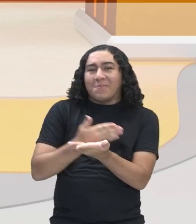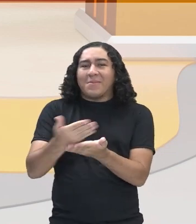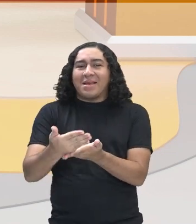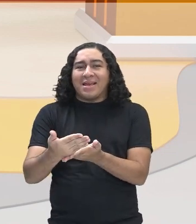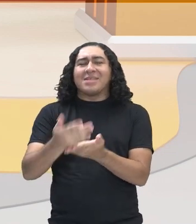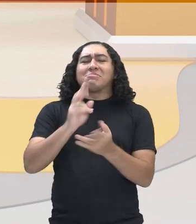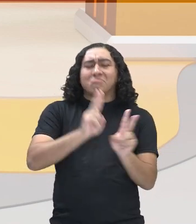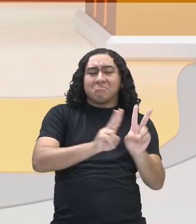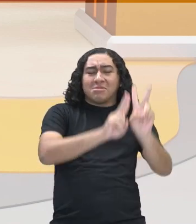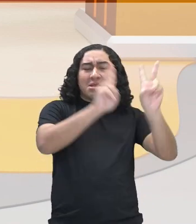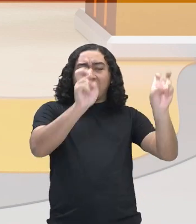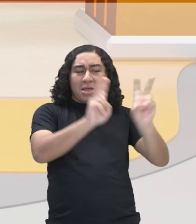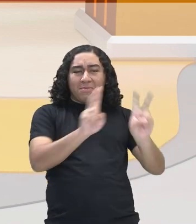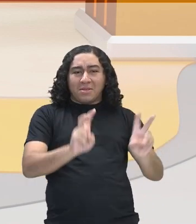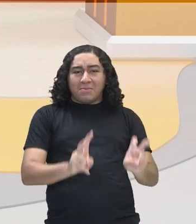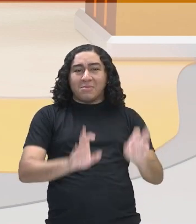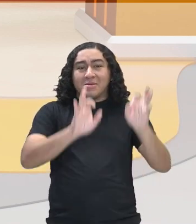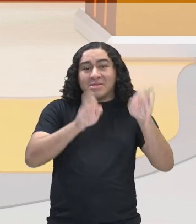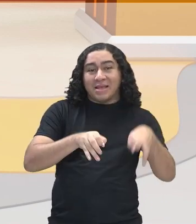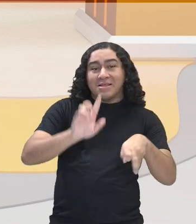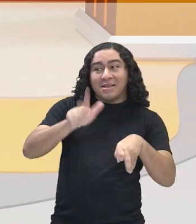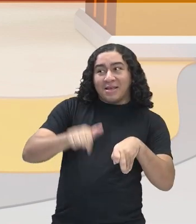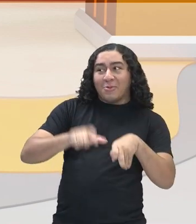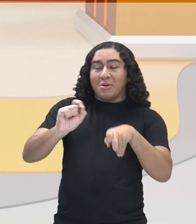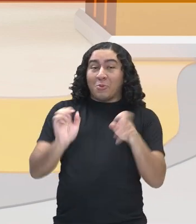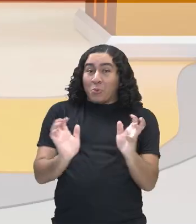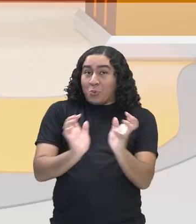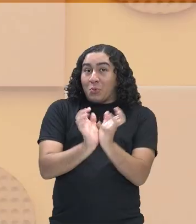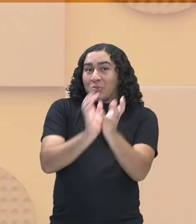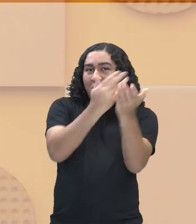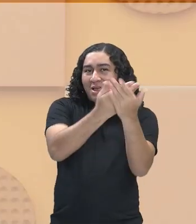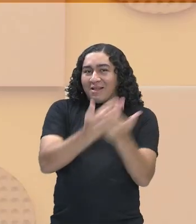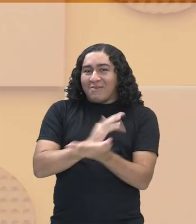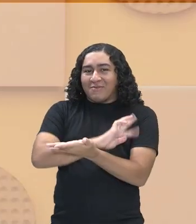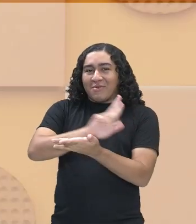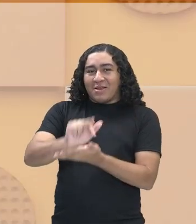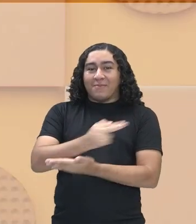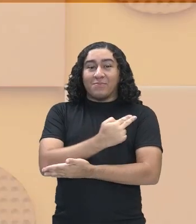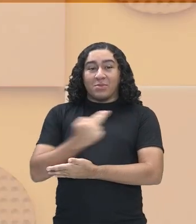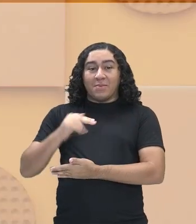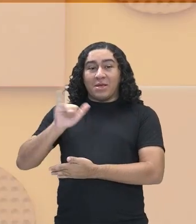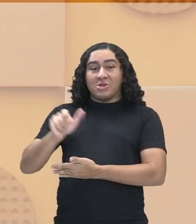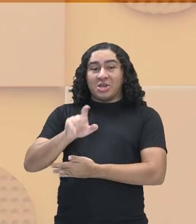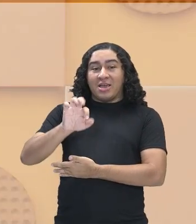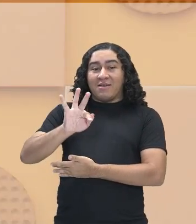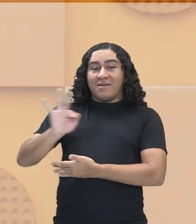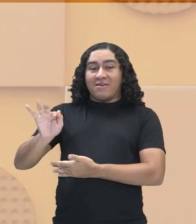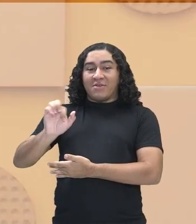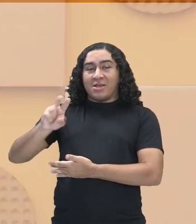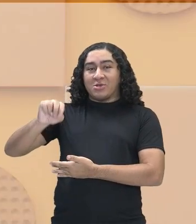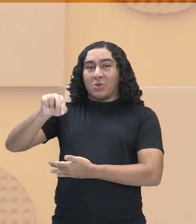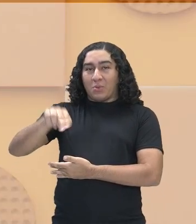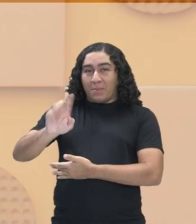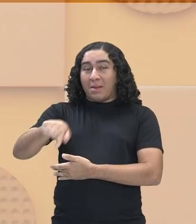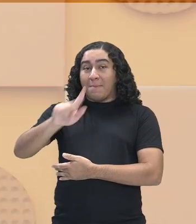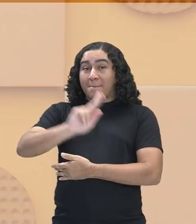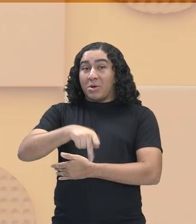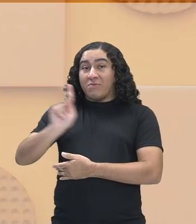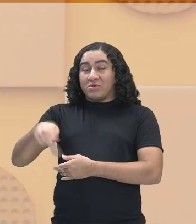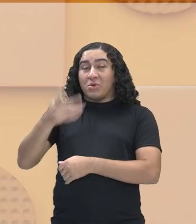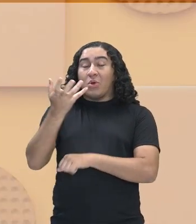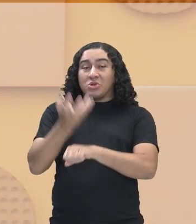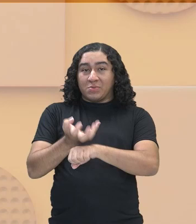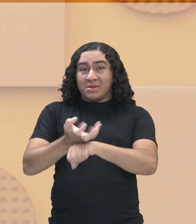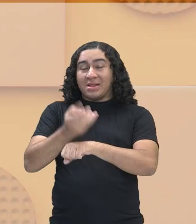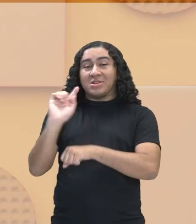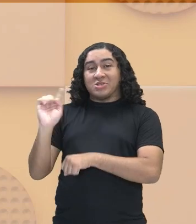primeiras temáticas aí desse nosso conjunto de aulas. Bom, gente, eu sou o professor Jefferson, sou um dos professores de geografia que está aqui no 8º ano